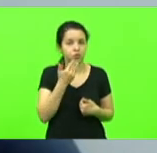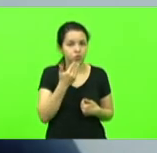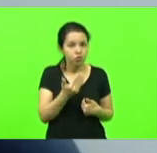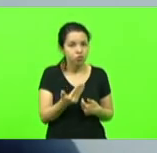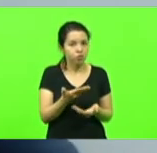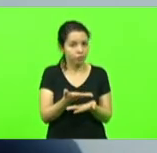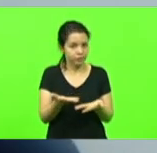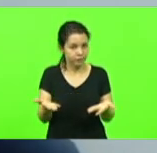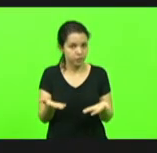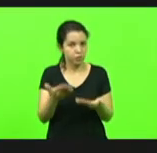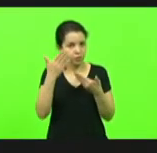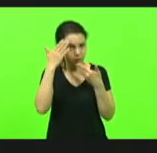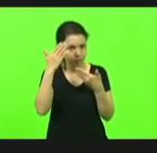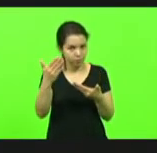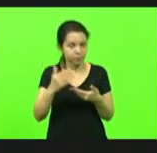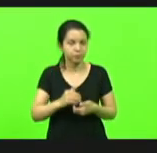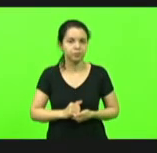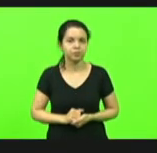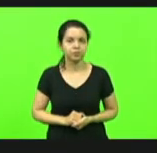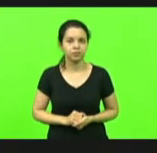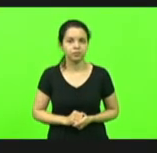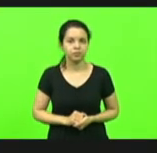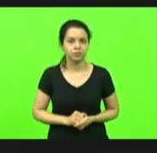aqui. Obrigada.